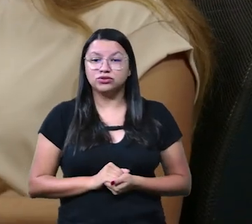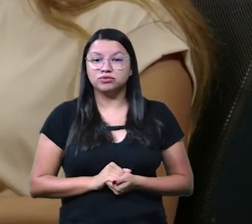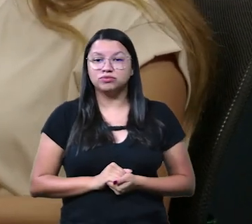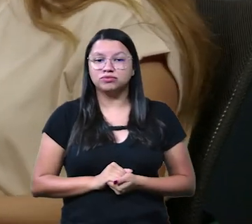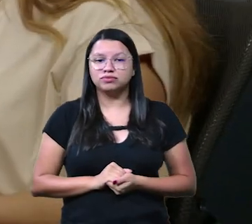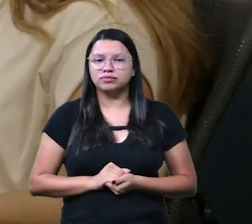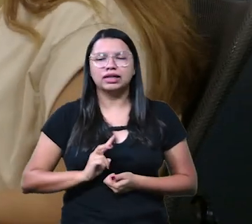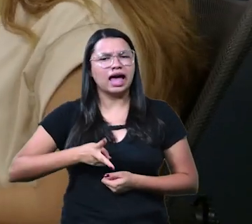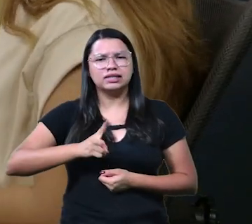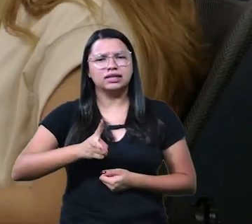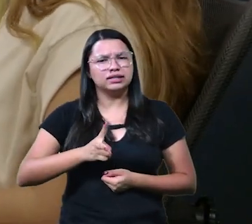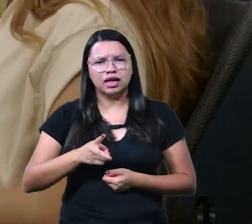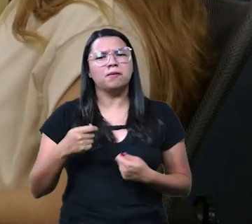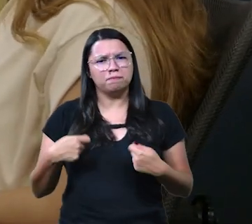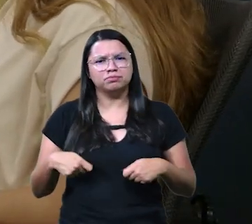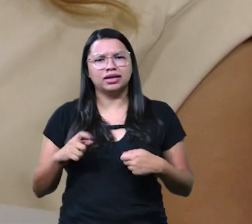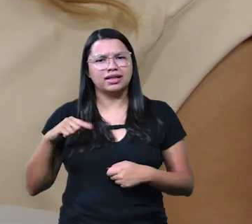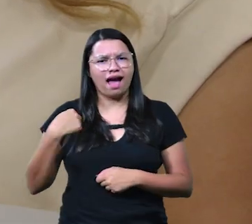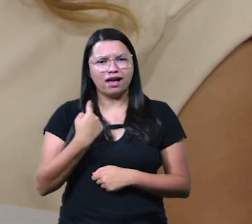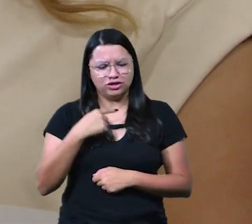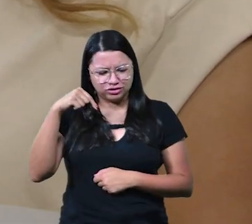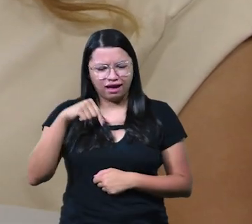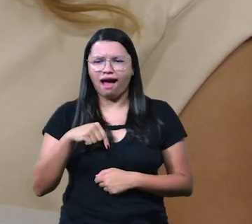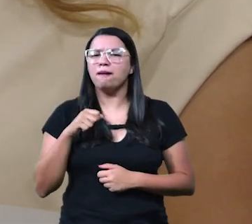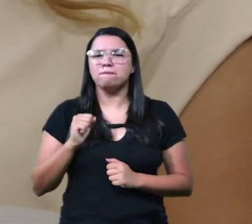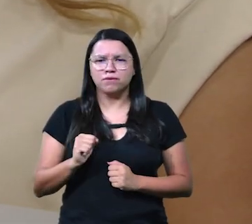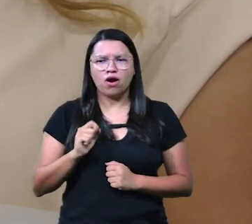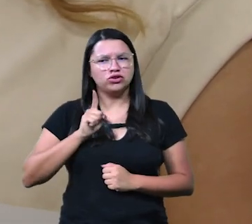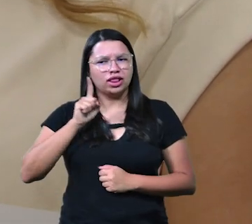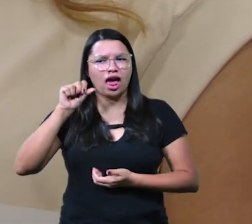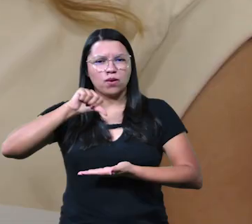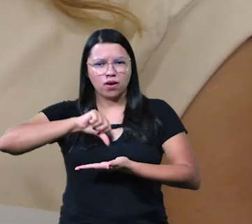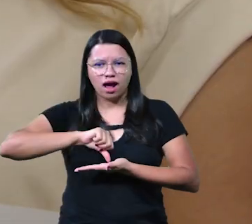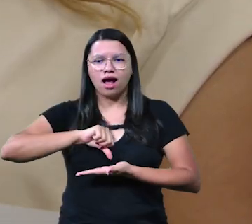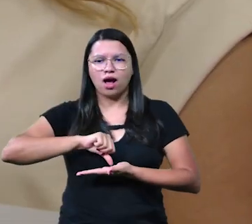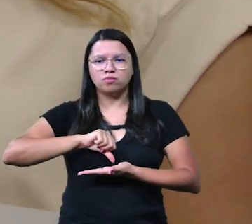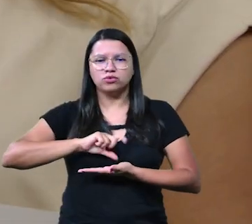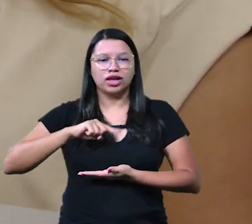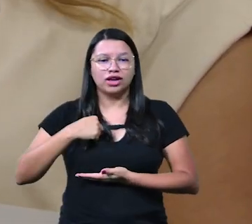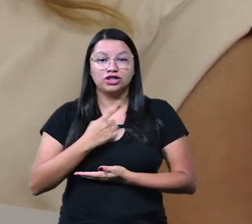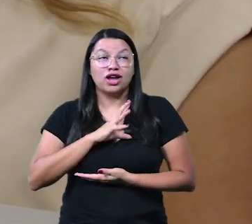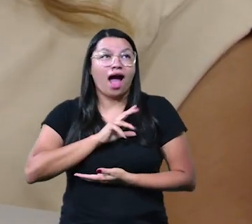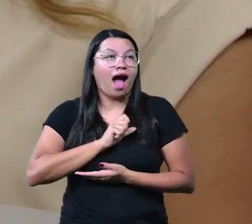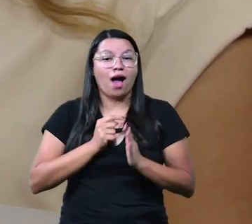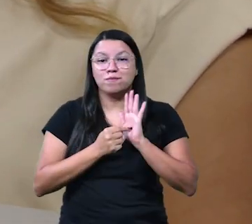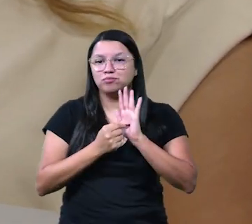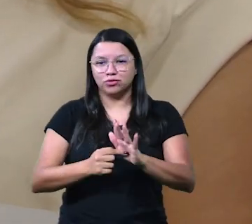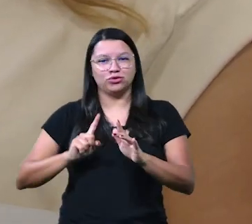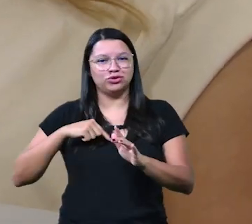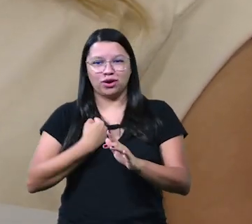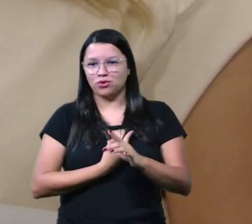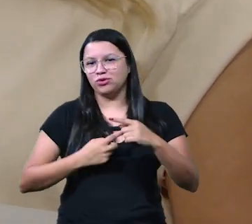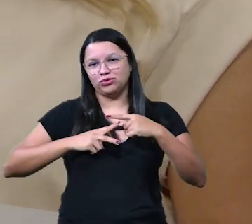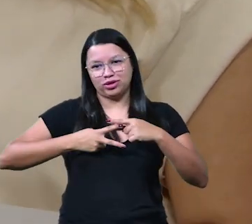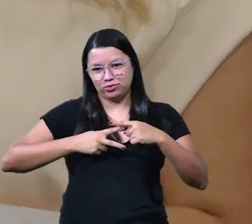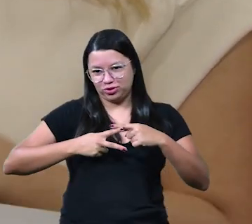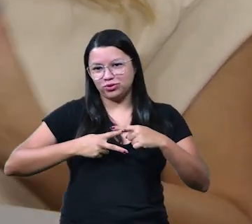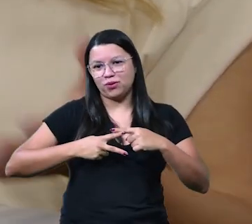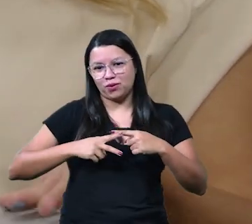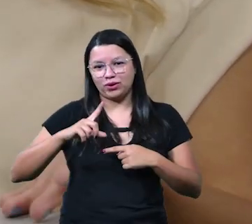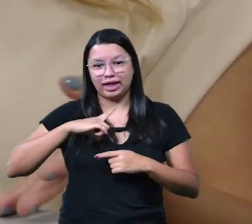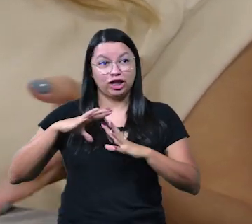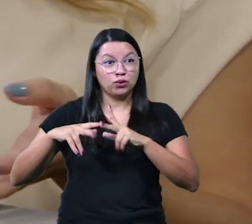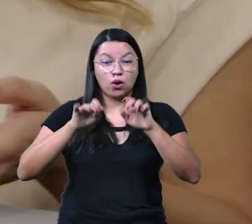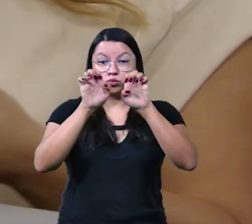sempre que precisar, a gente está de portas abertas lá no campus. A gente ama mostrar nosso laboratório, que tem